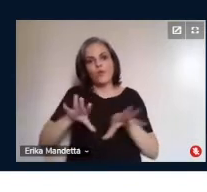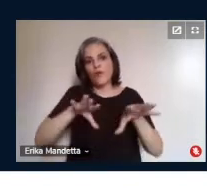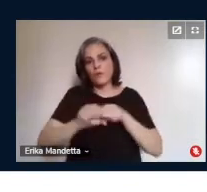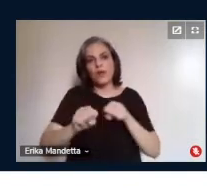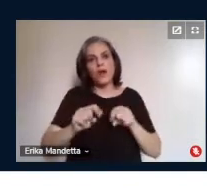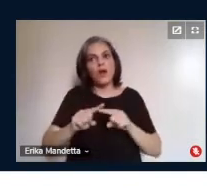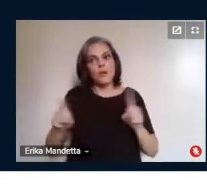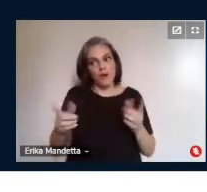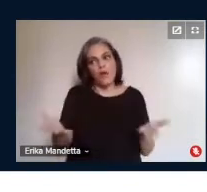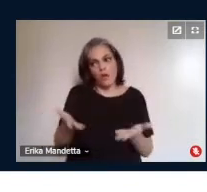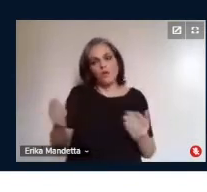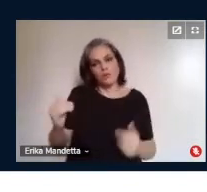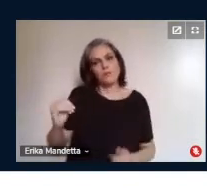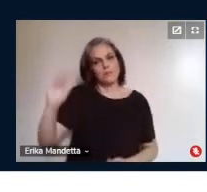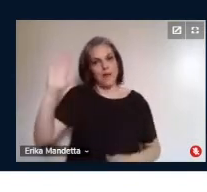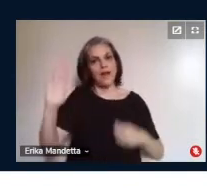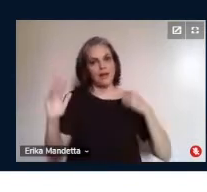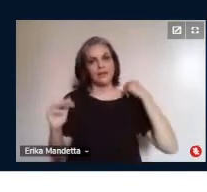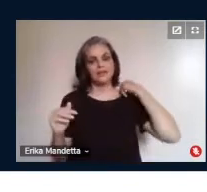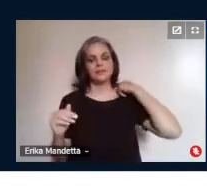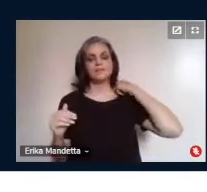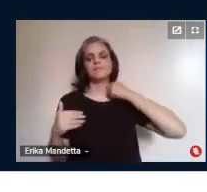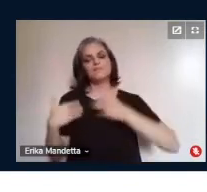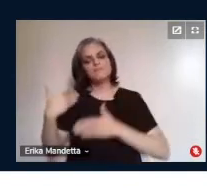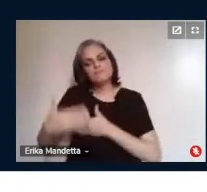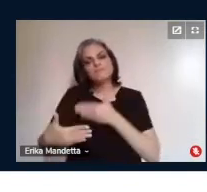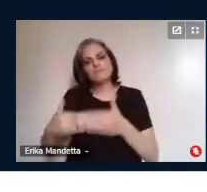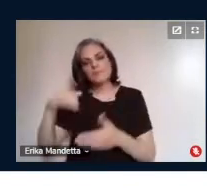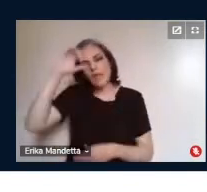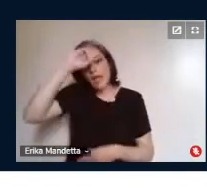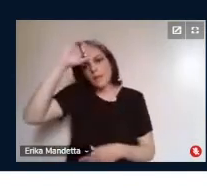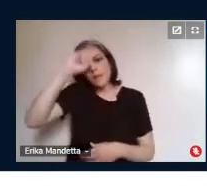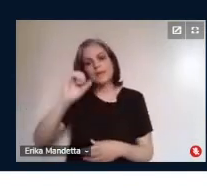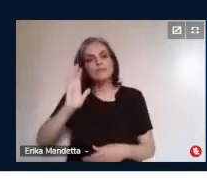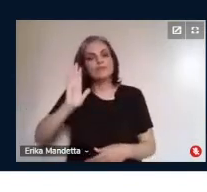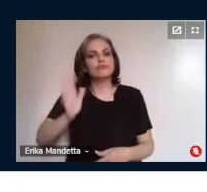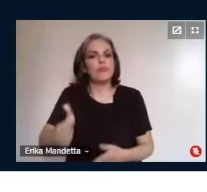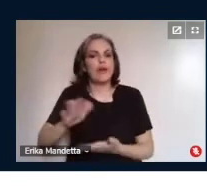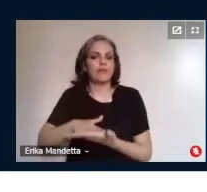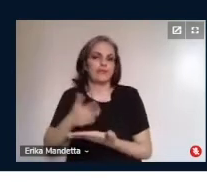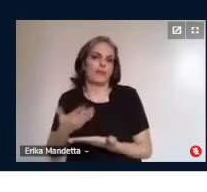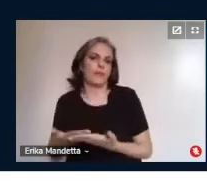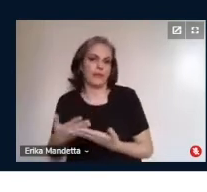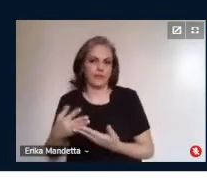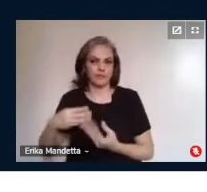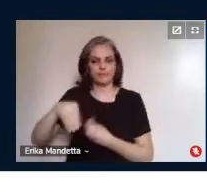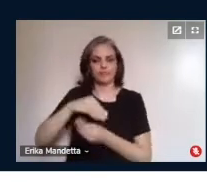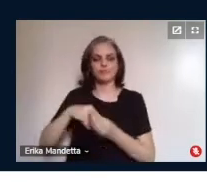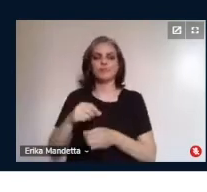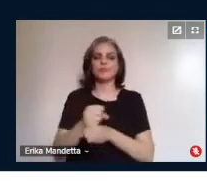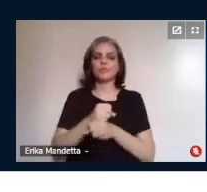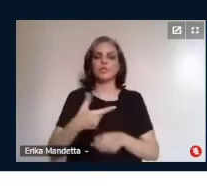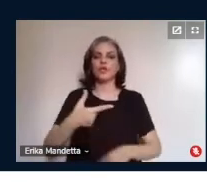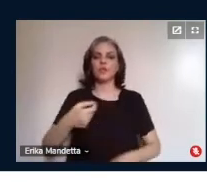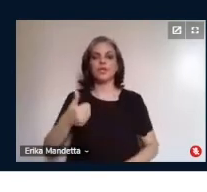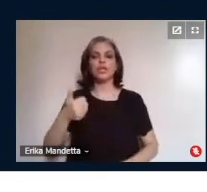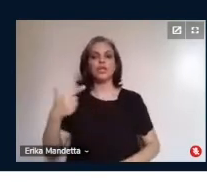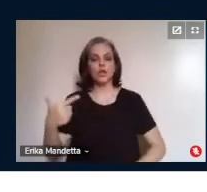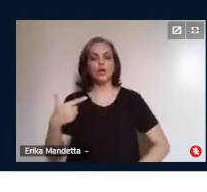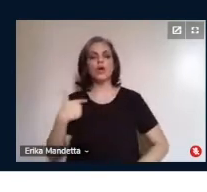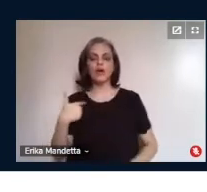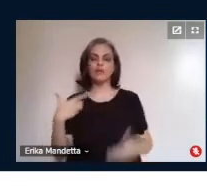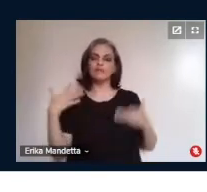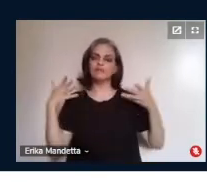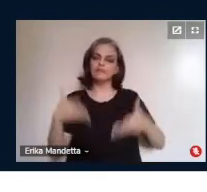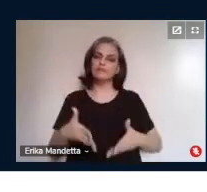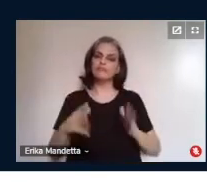mais, mas comecei a... Fui aprendendo livros e interpretar ao mesmo tempo. E, em 2012, eu ingressei no Senado Federal como assistente social e